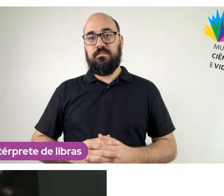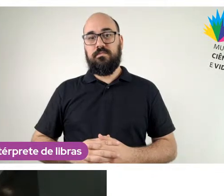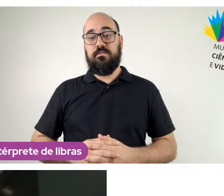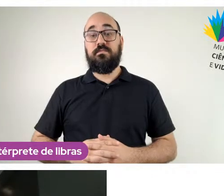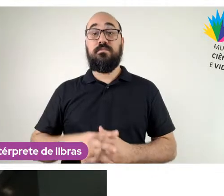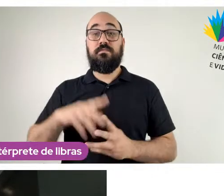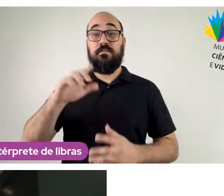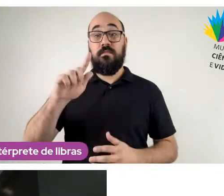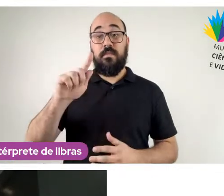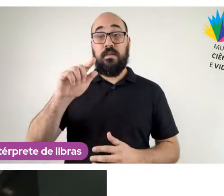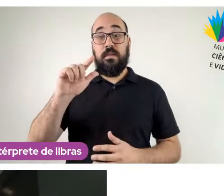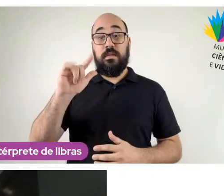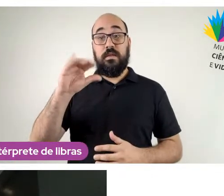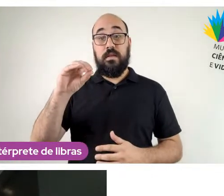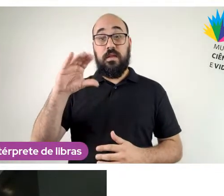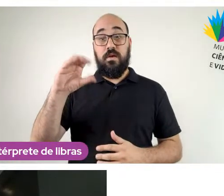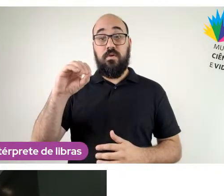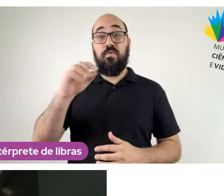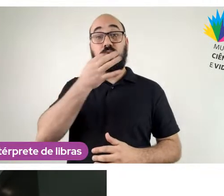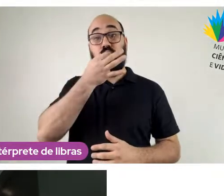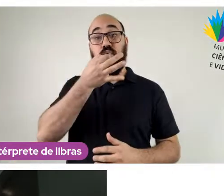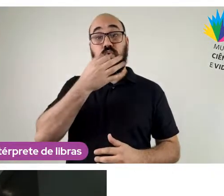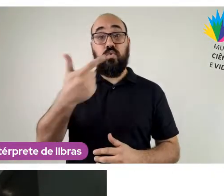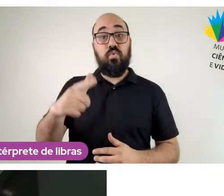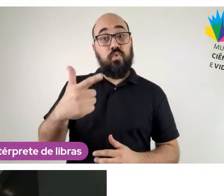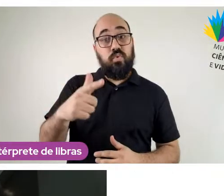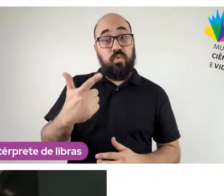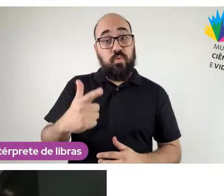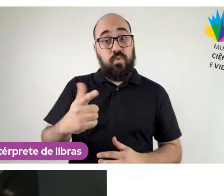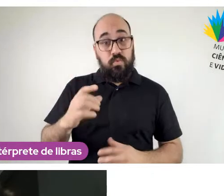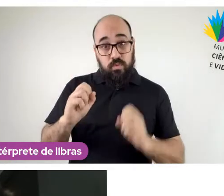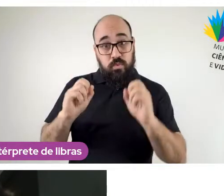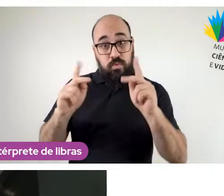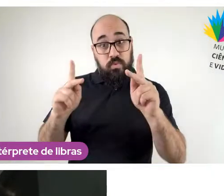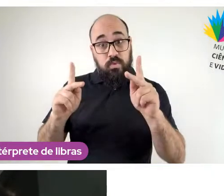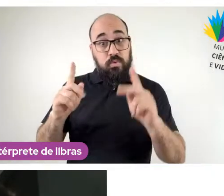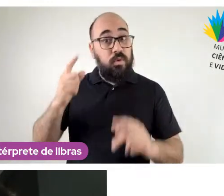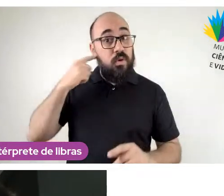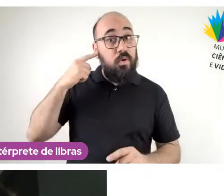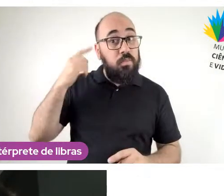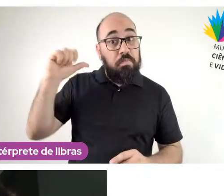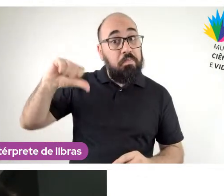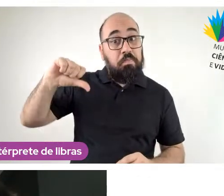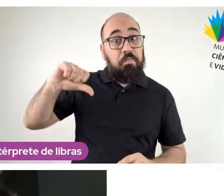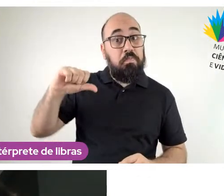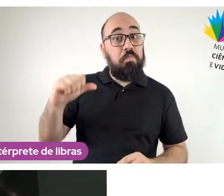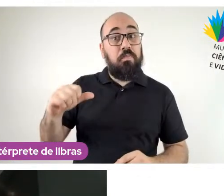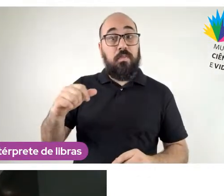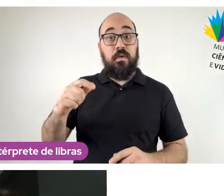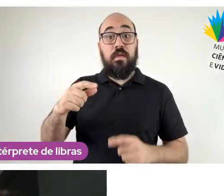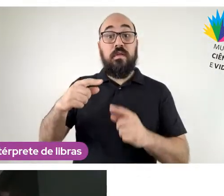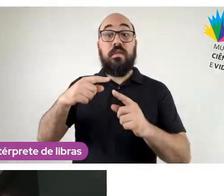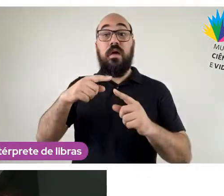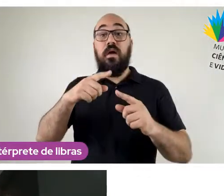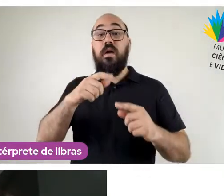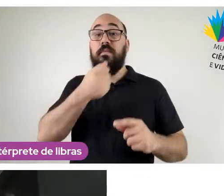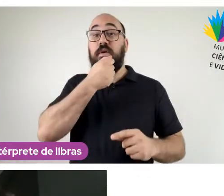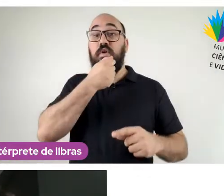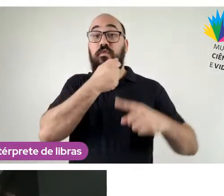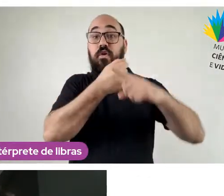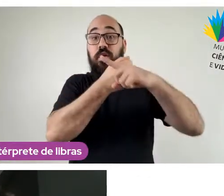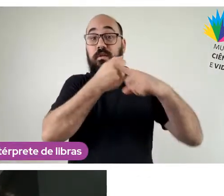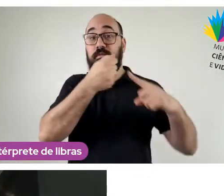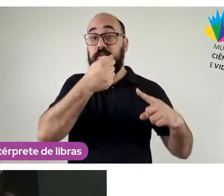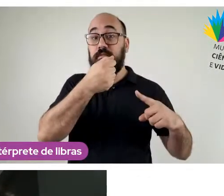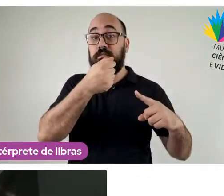Glauco, boa noite. Você está sem som. Não, a gente não estava te ouvindo, seu microfone está fechado. Só um minutinho, desculpa, foi